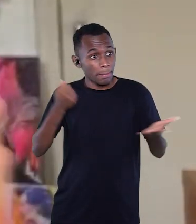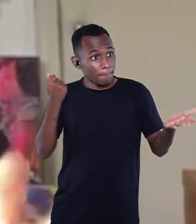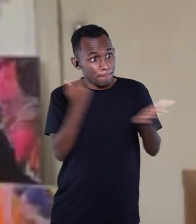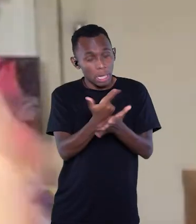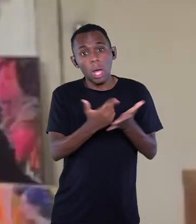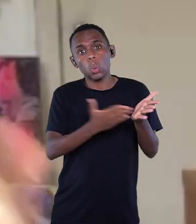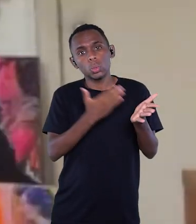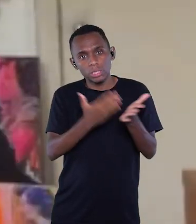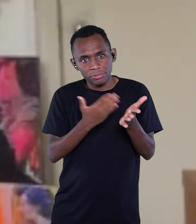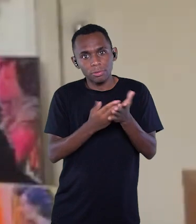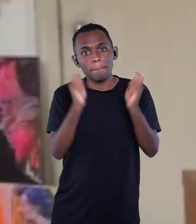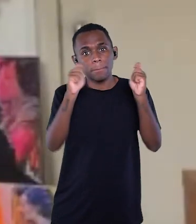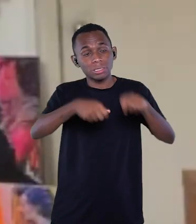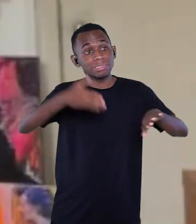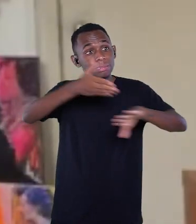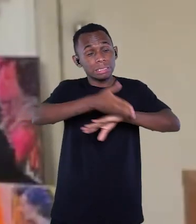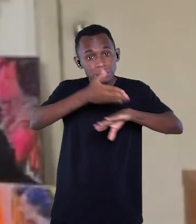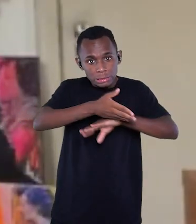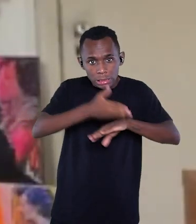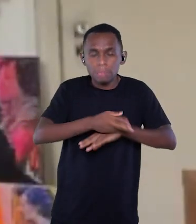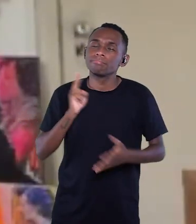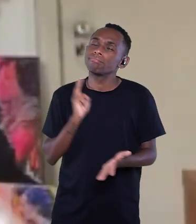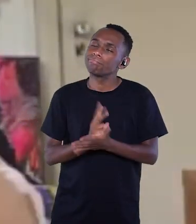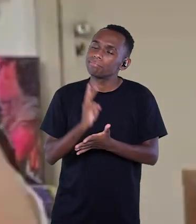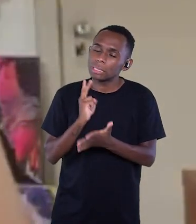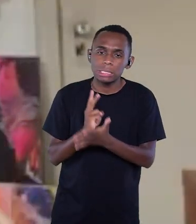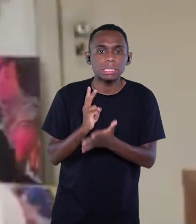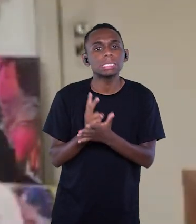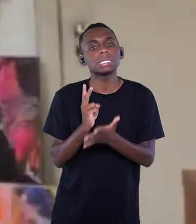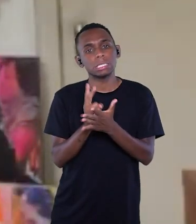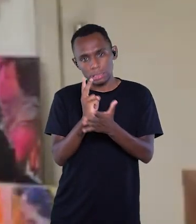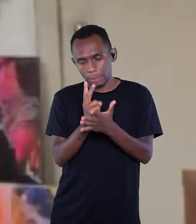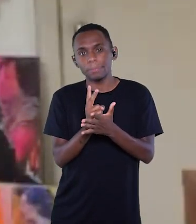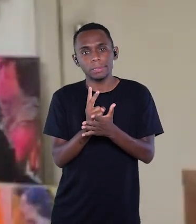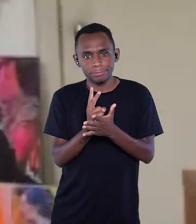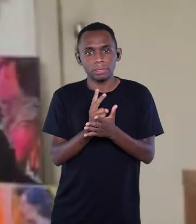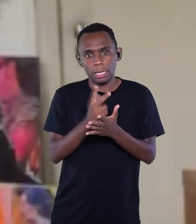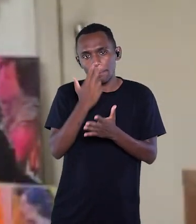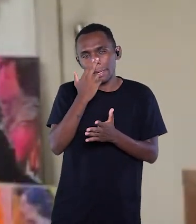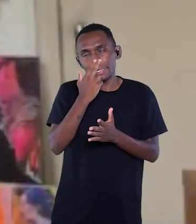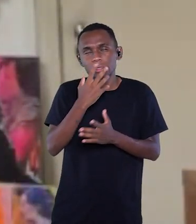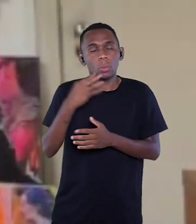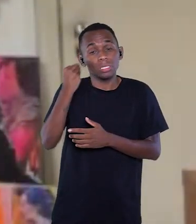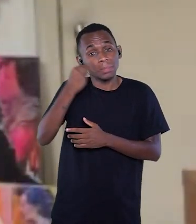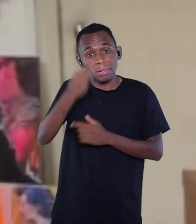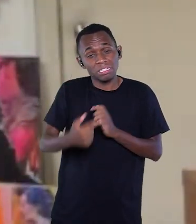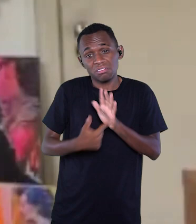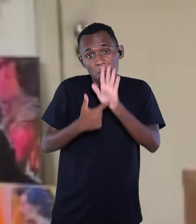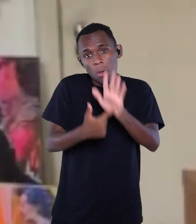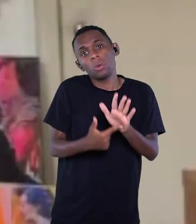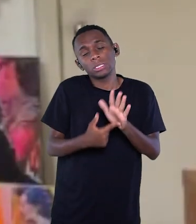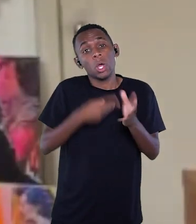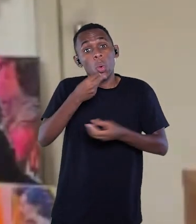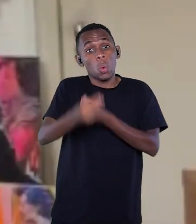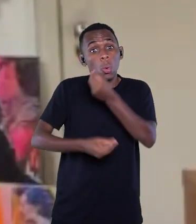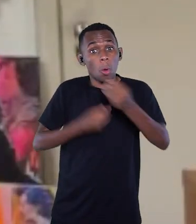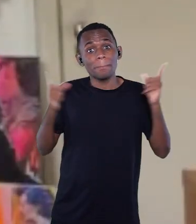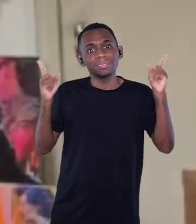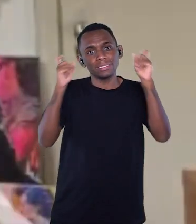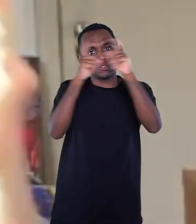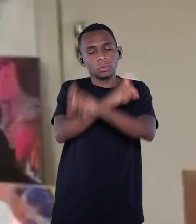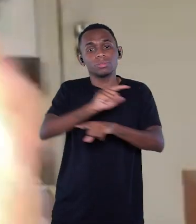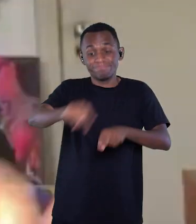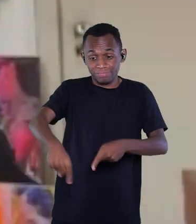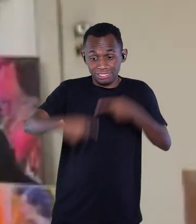livro, para ter esse acesso, sempre foi, assim, ele exemplifica um pouco de como que era essa